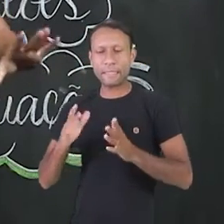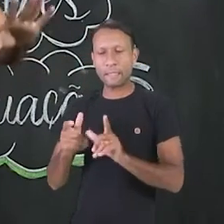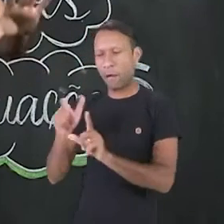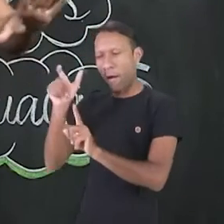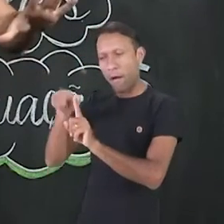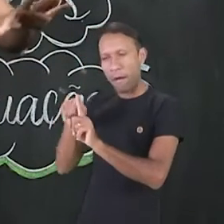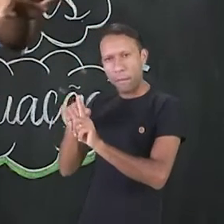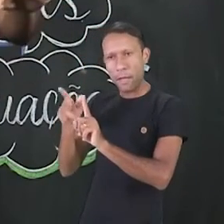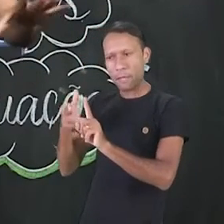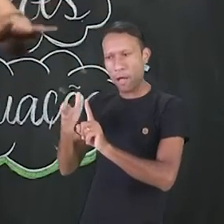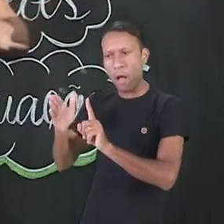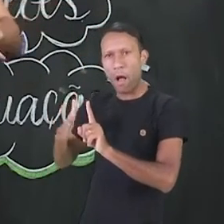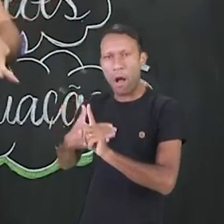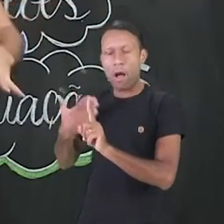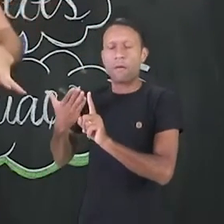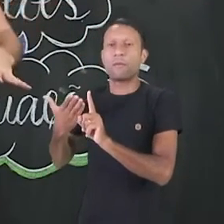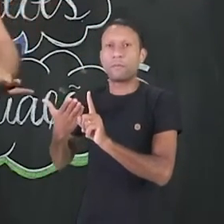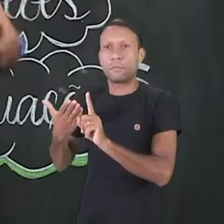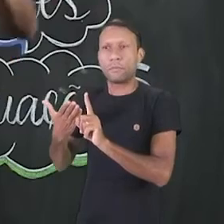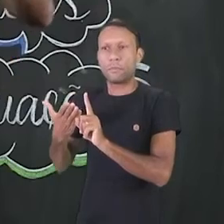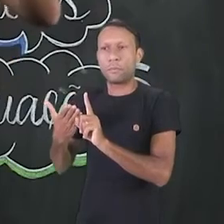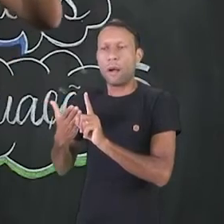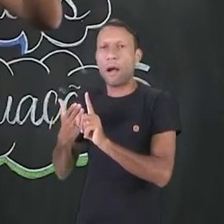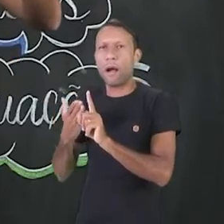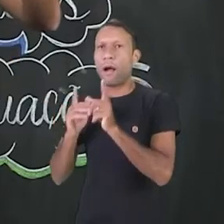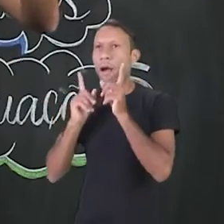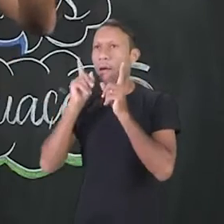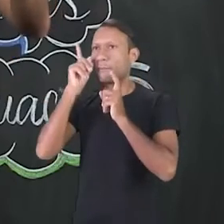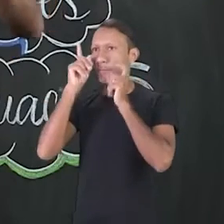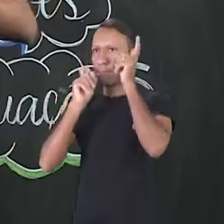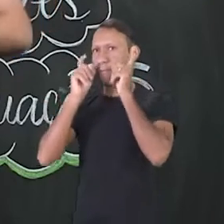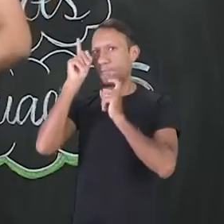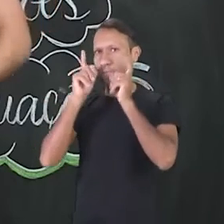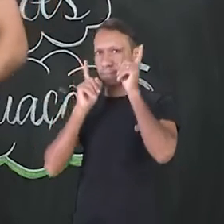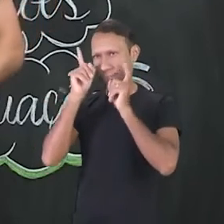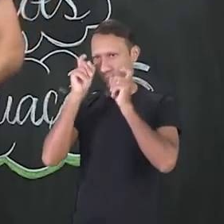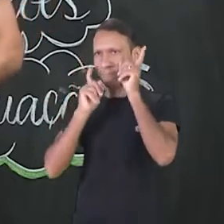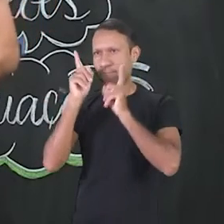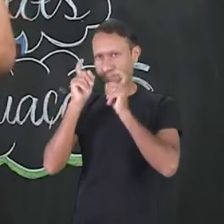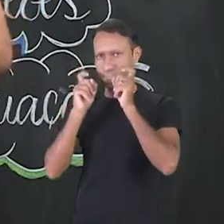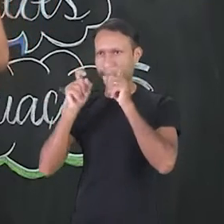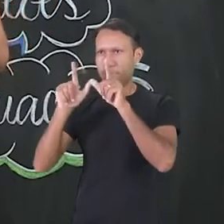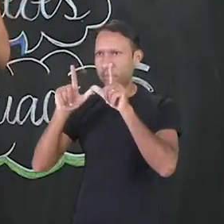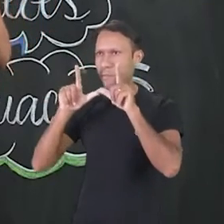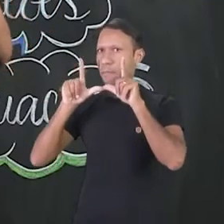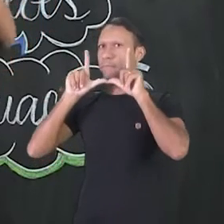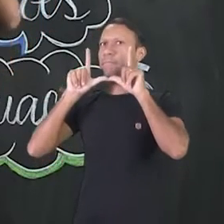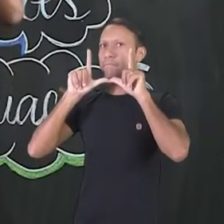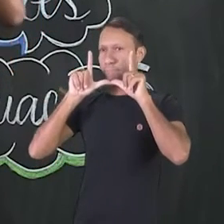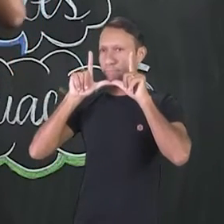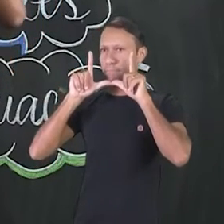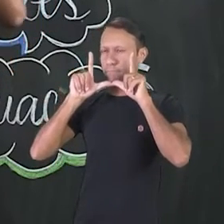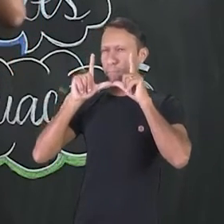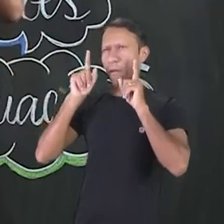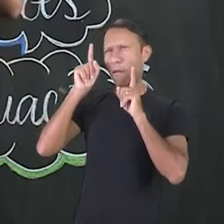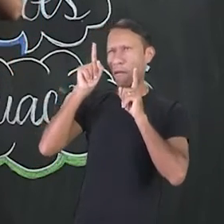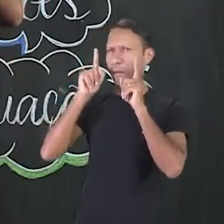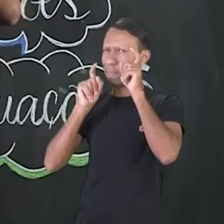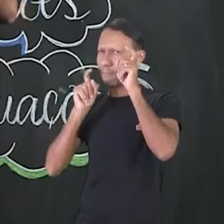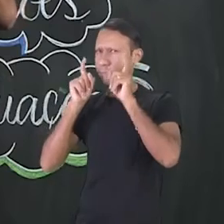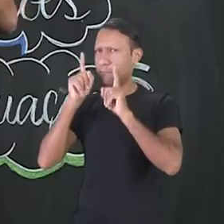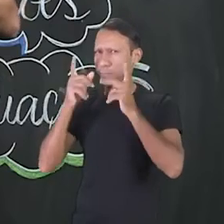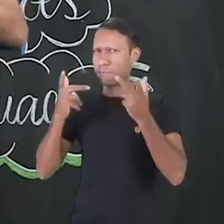reação de um personagem com medo, assustado, diante de uma situação, essa reação já vem expressa por meio de um plano muito fechado